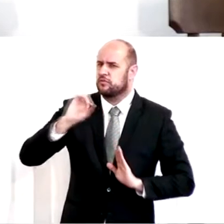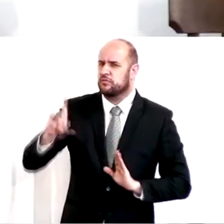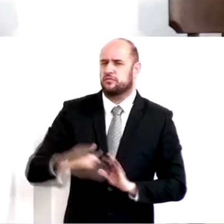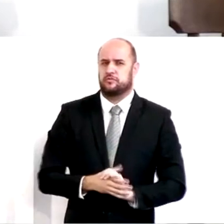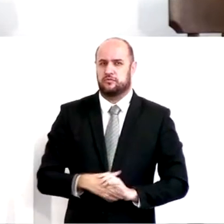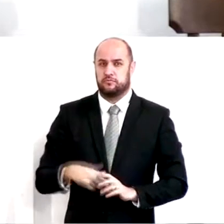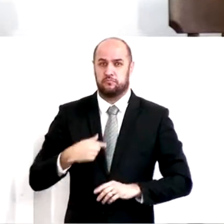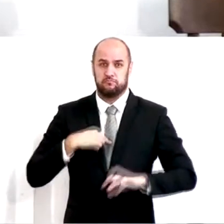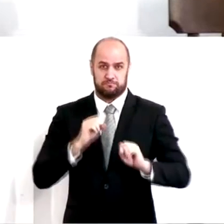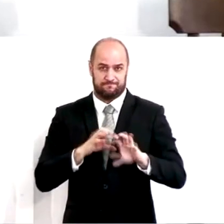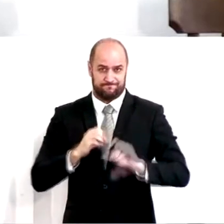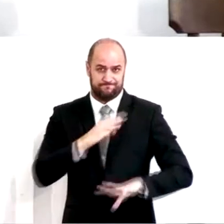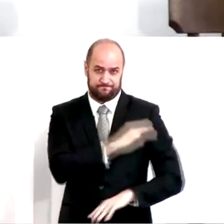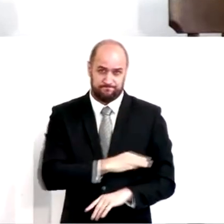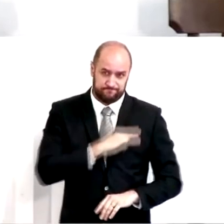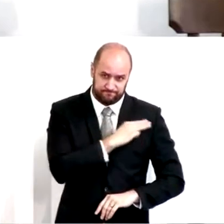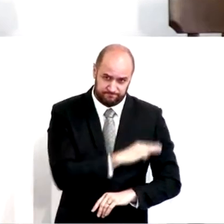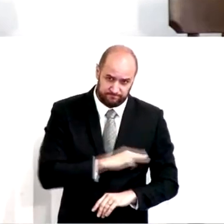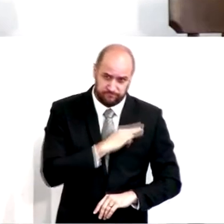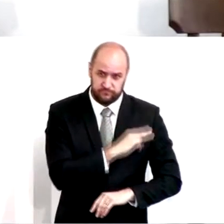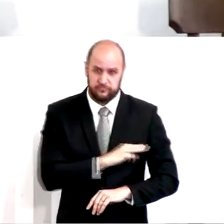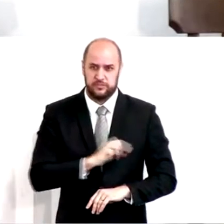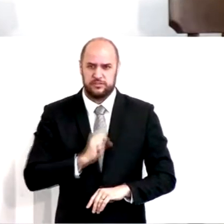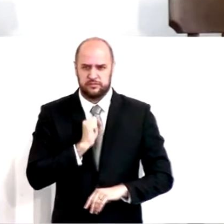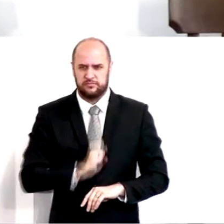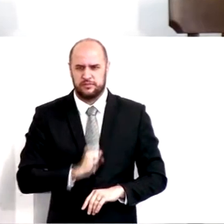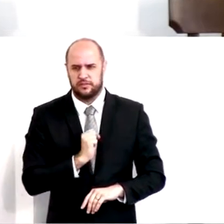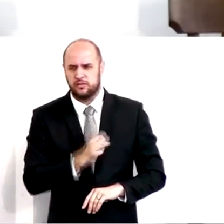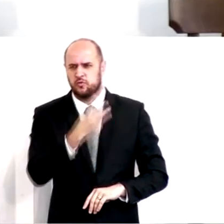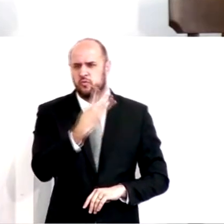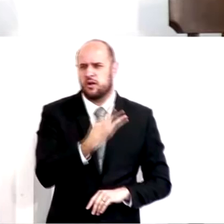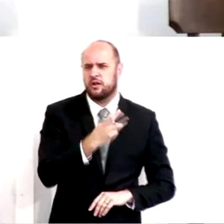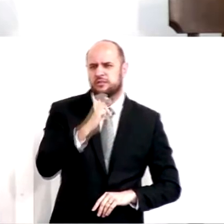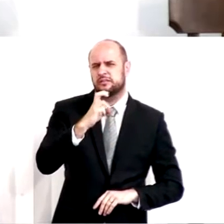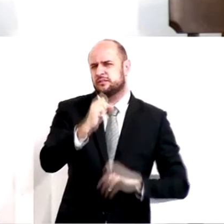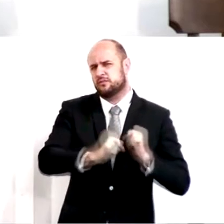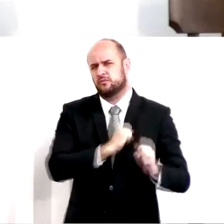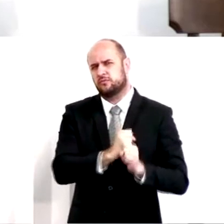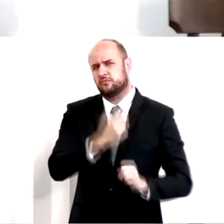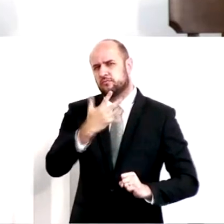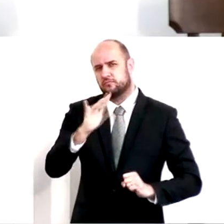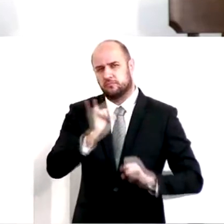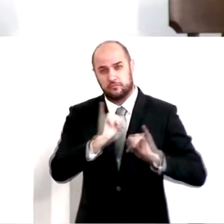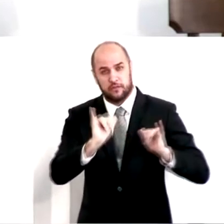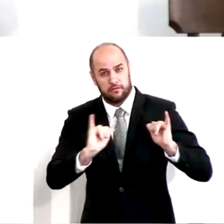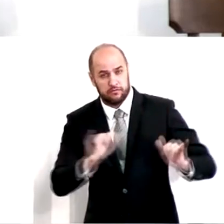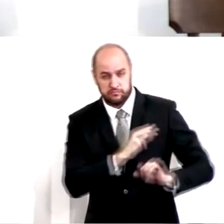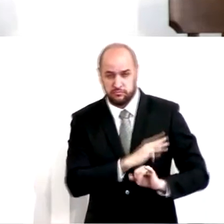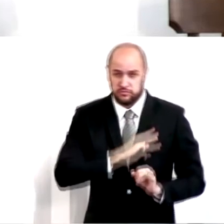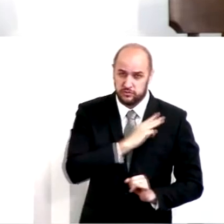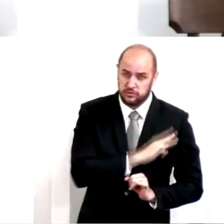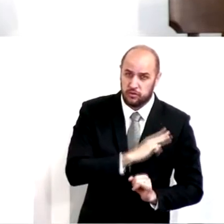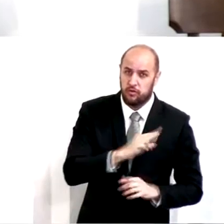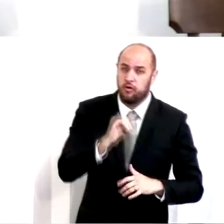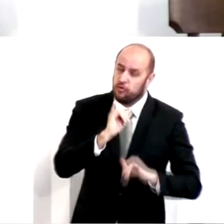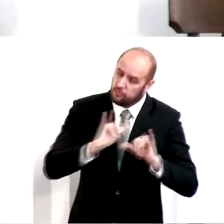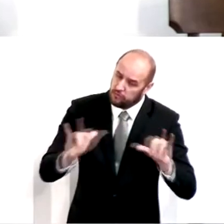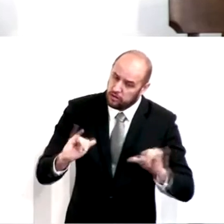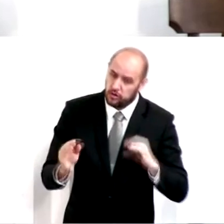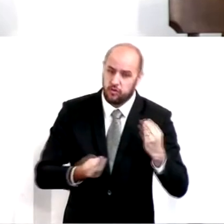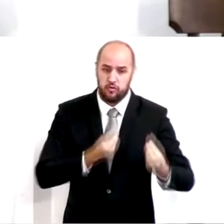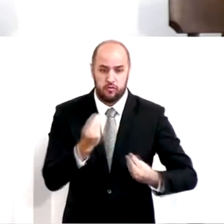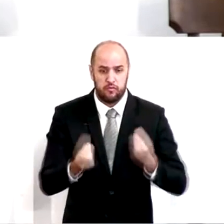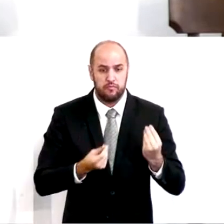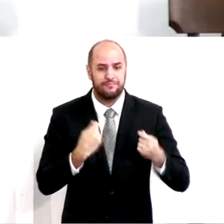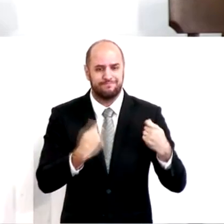dou aula de missões no seminário e eu passo 4 ou 5 anos falando com os seminaristas sobre como eles, como